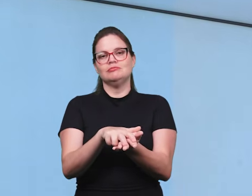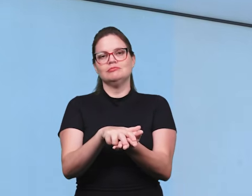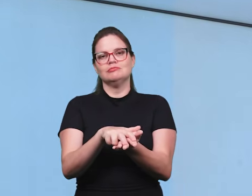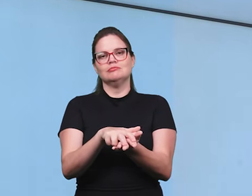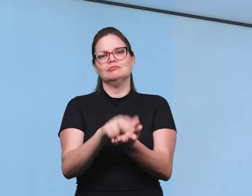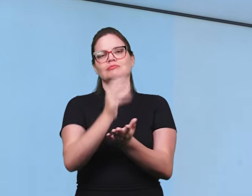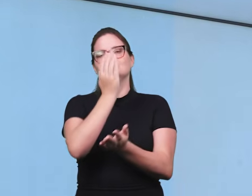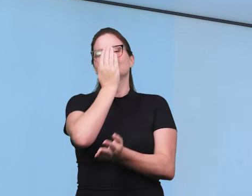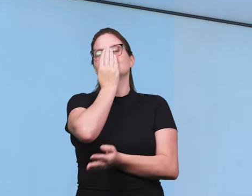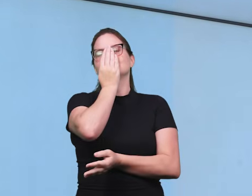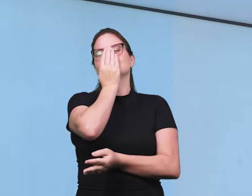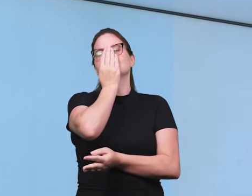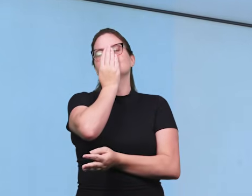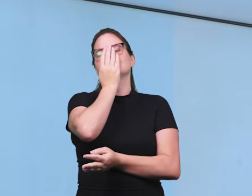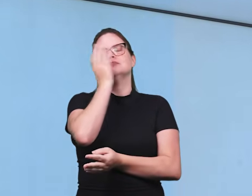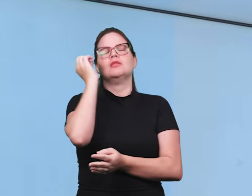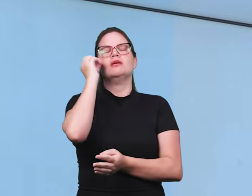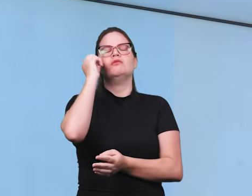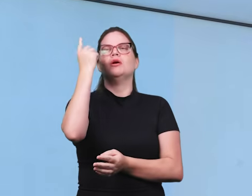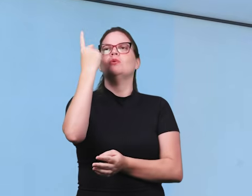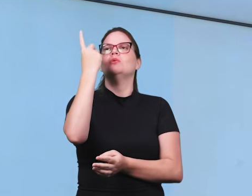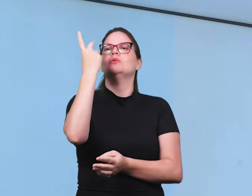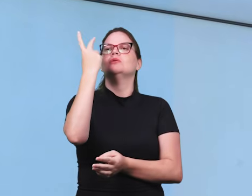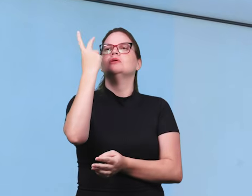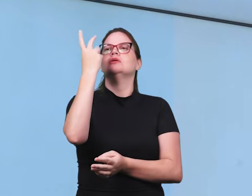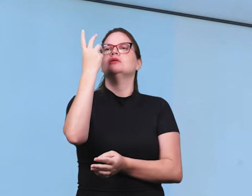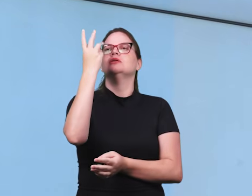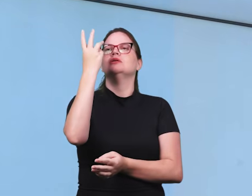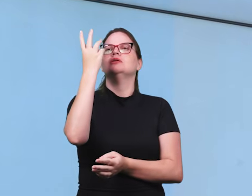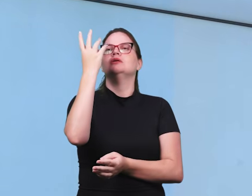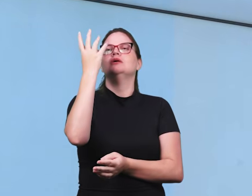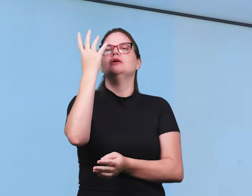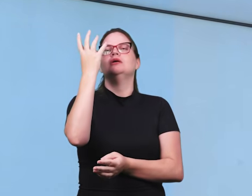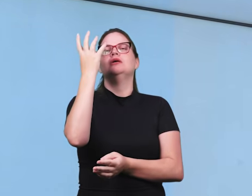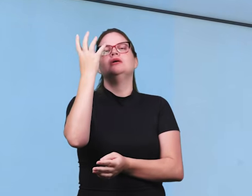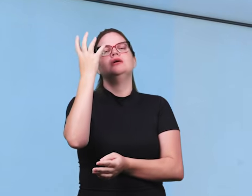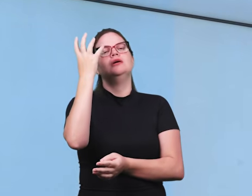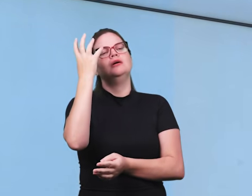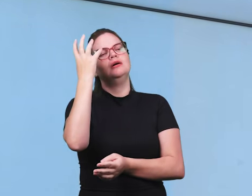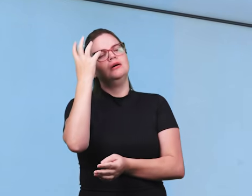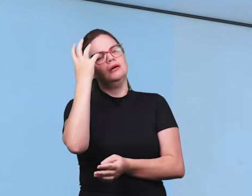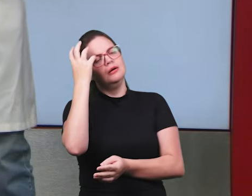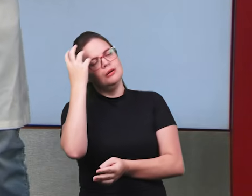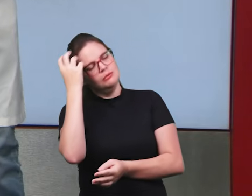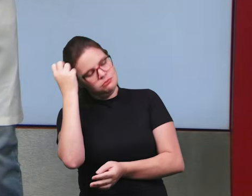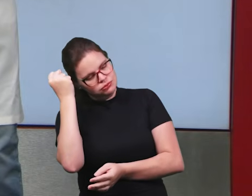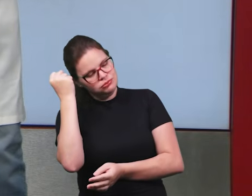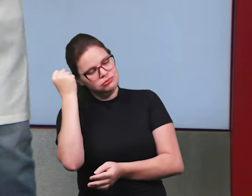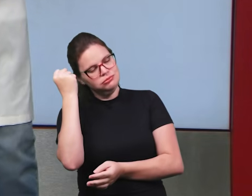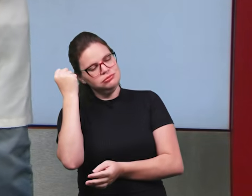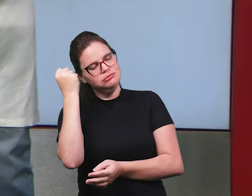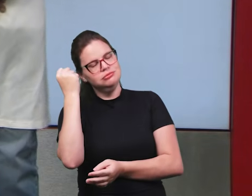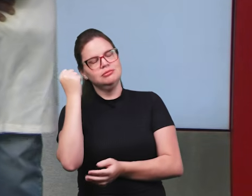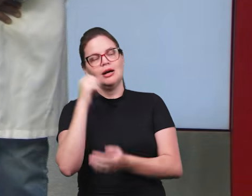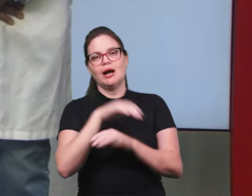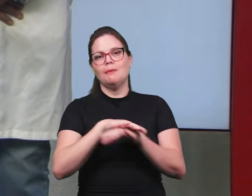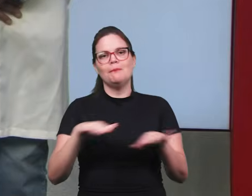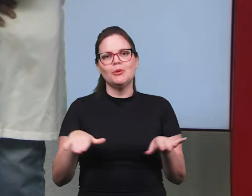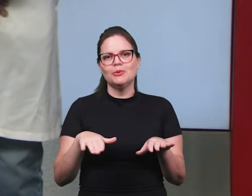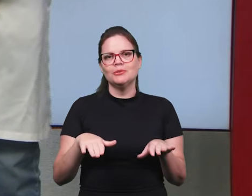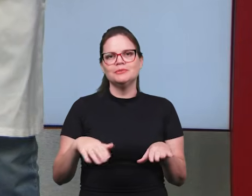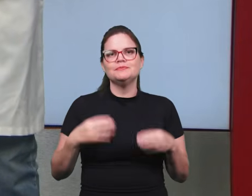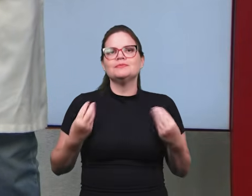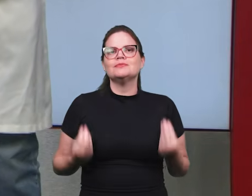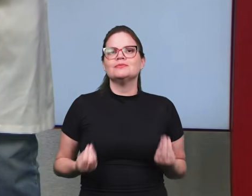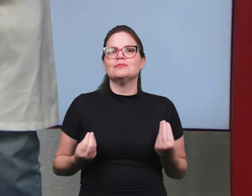e agora tudo vai apagar, só vê as luzes do centro cirúrgico, o cirurgião dizendo tchau e agora